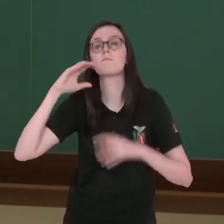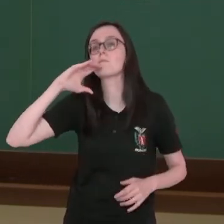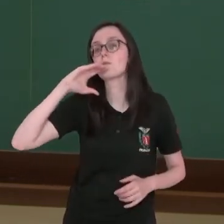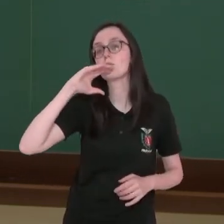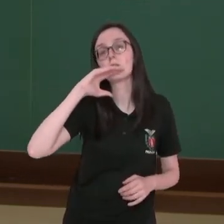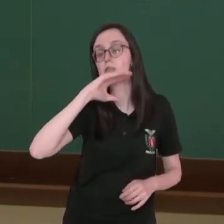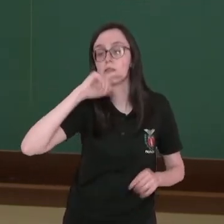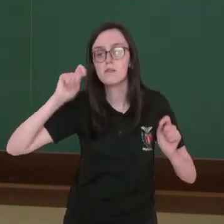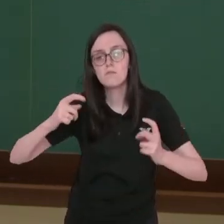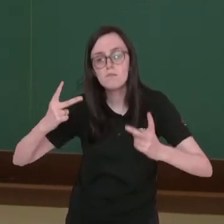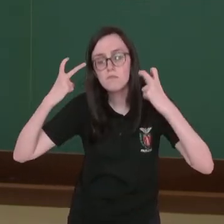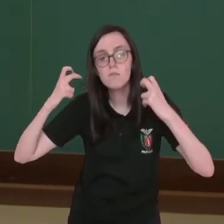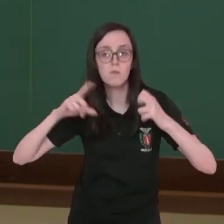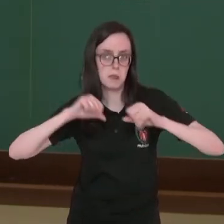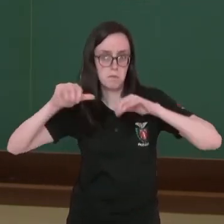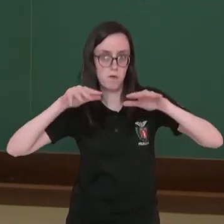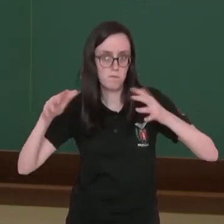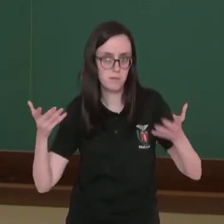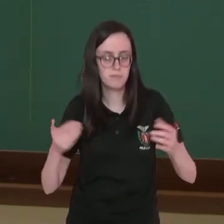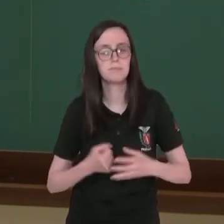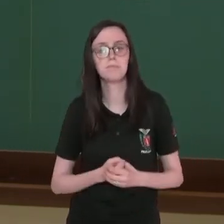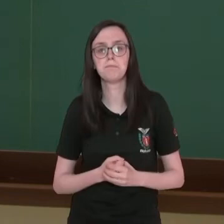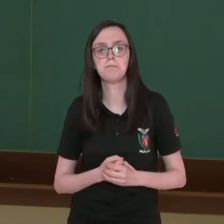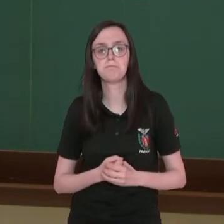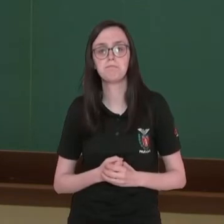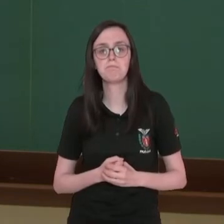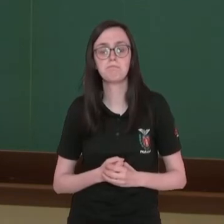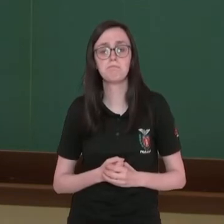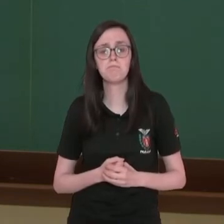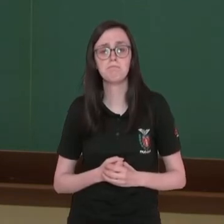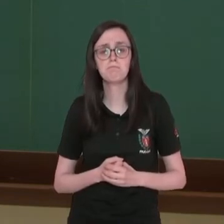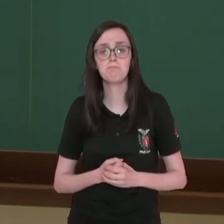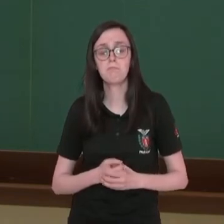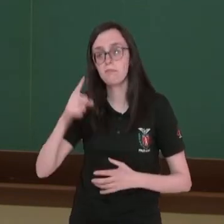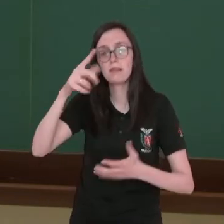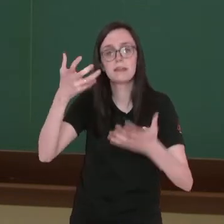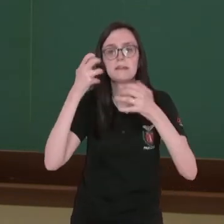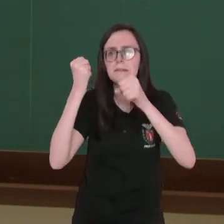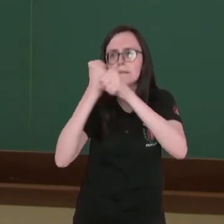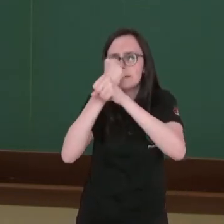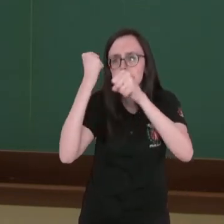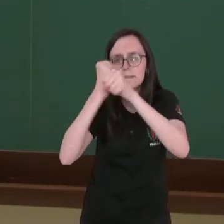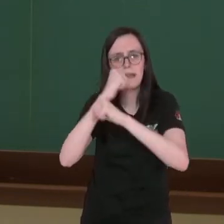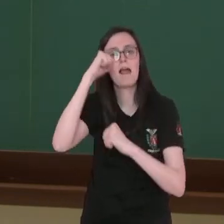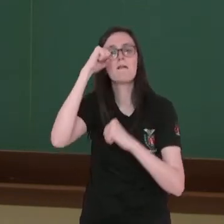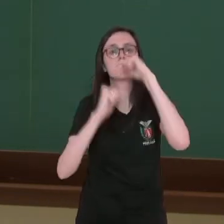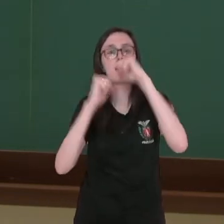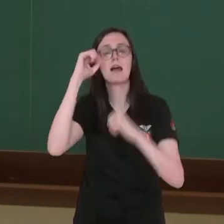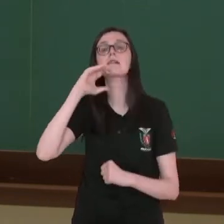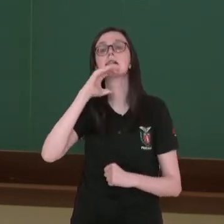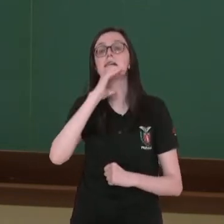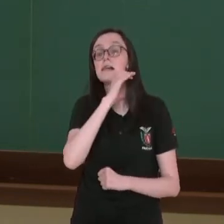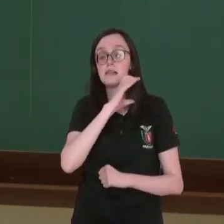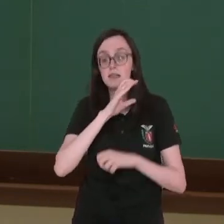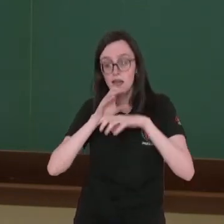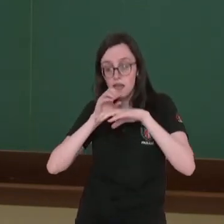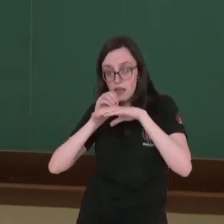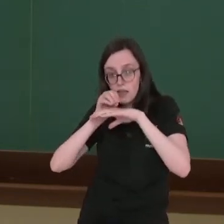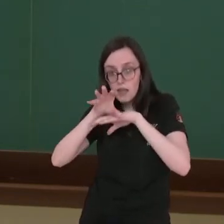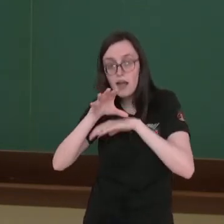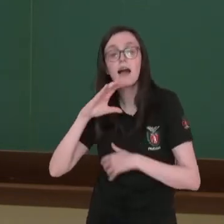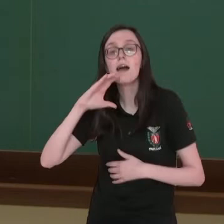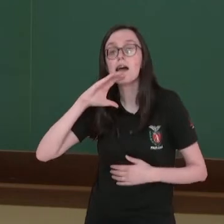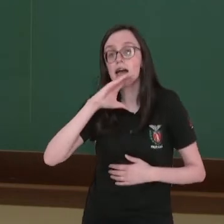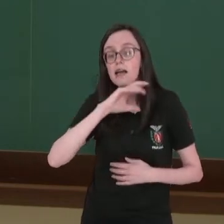o calor é capaz de produzir movimentos. E eles queriam construir uma máquina térmica que todo calor que entra